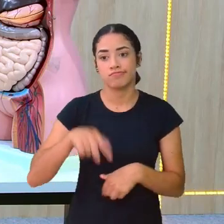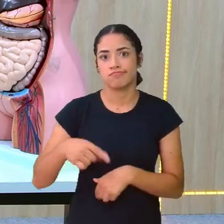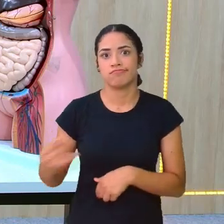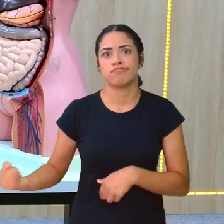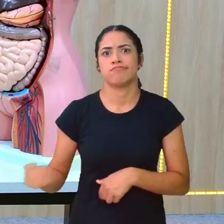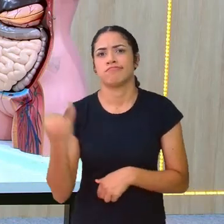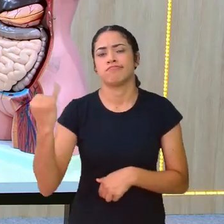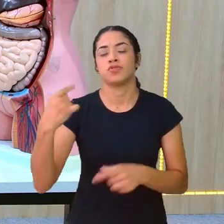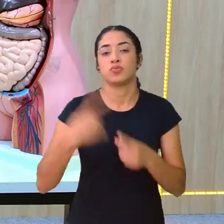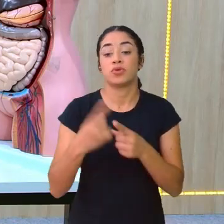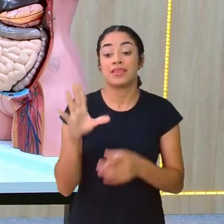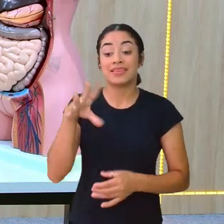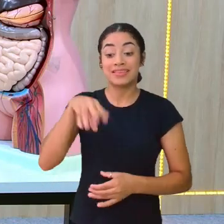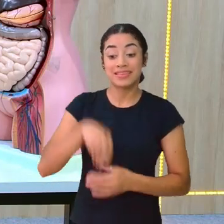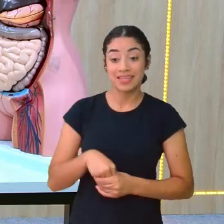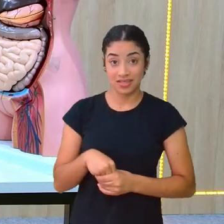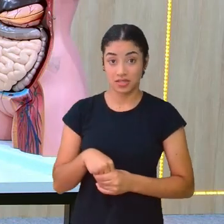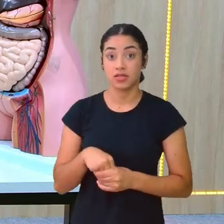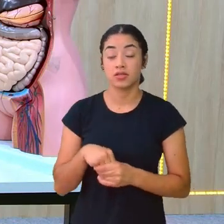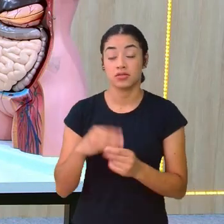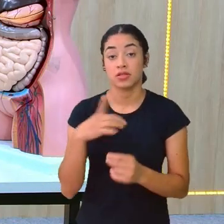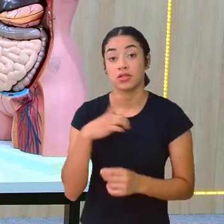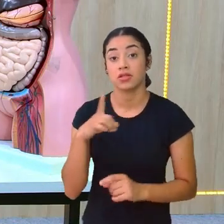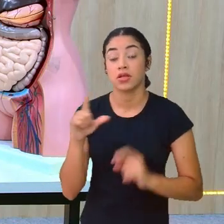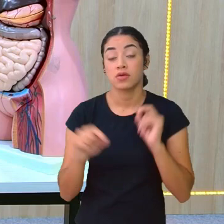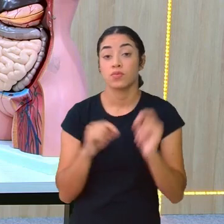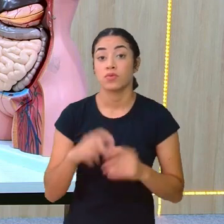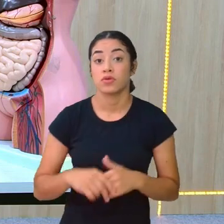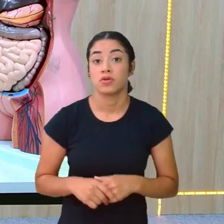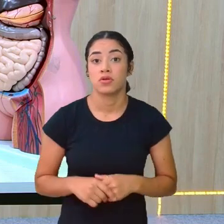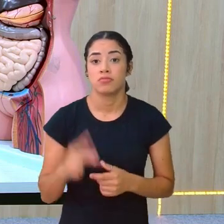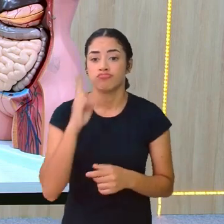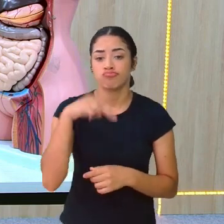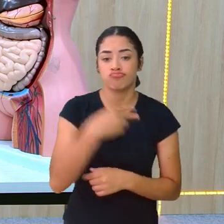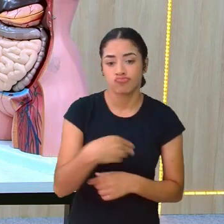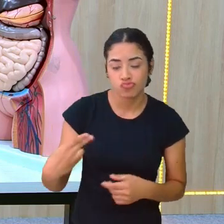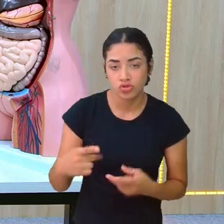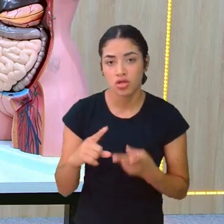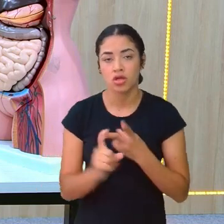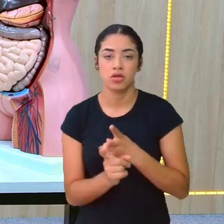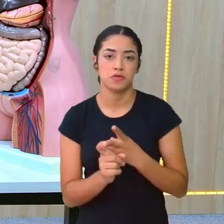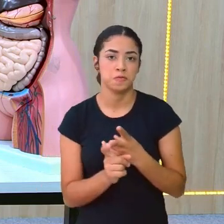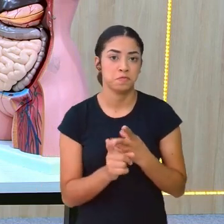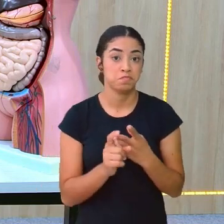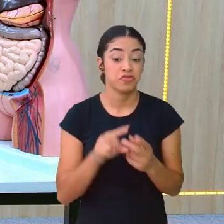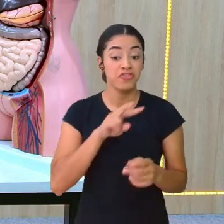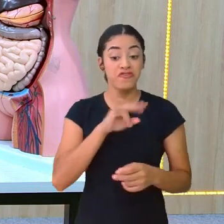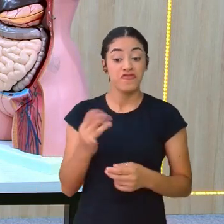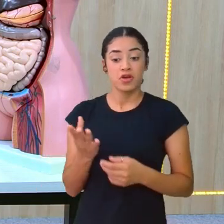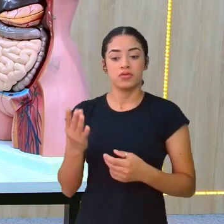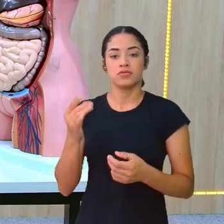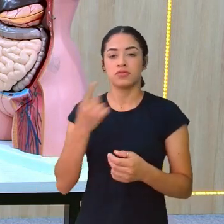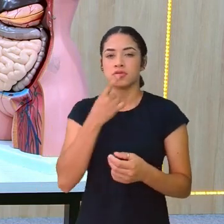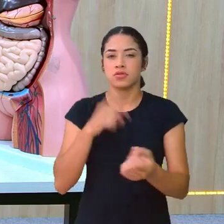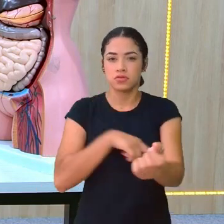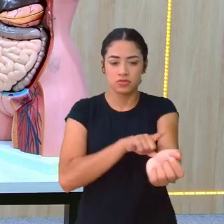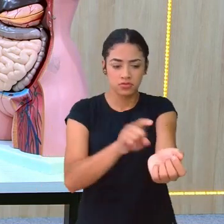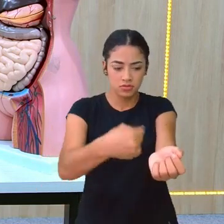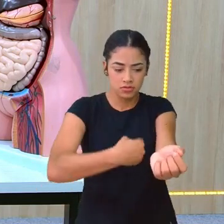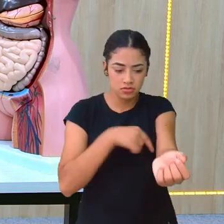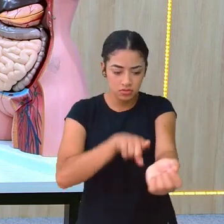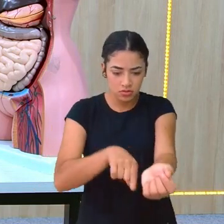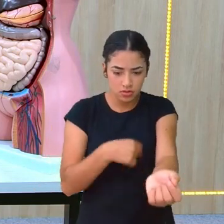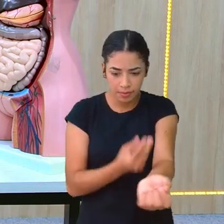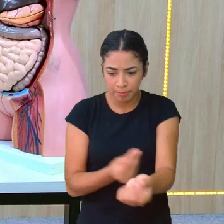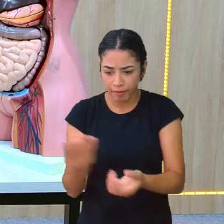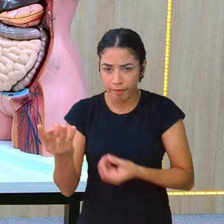importância, porque é nele, pelas paredes dele, que o que é nutritivo, os nutrientes, vão entrar na corrente sanguínea e